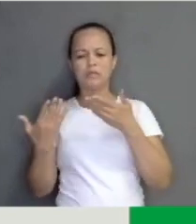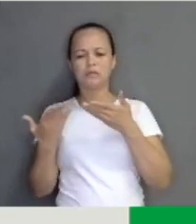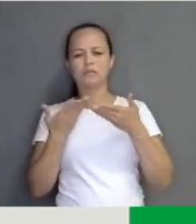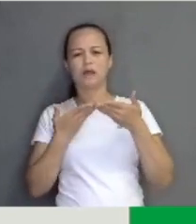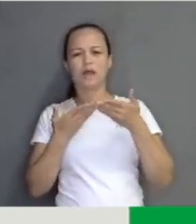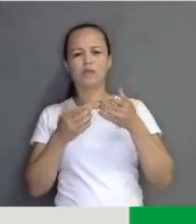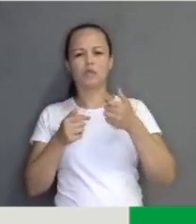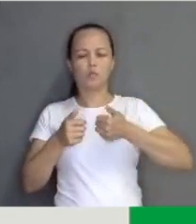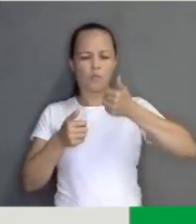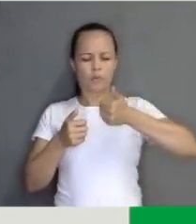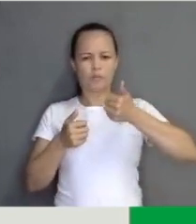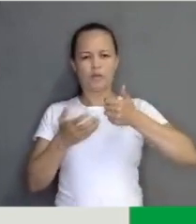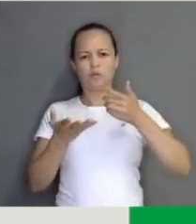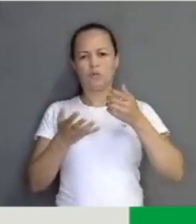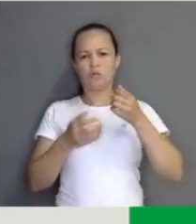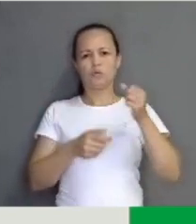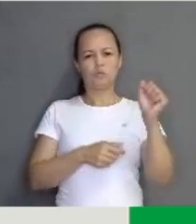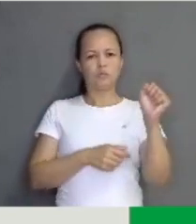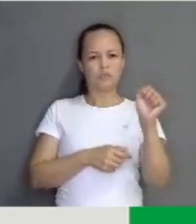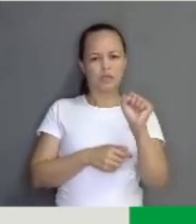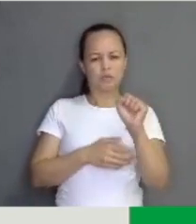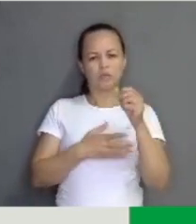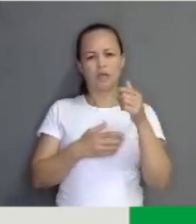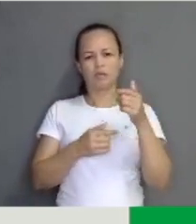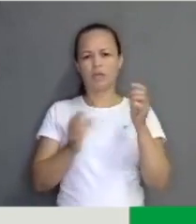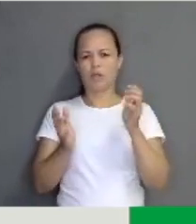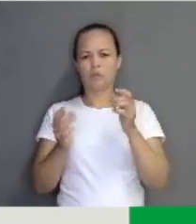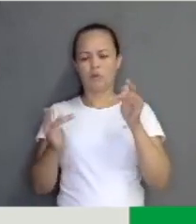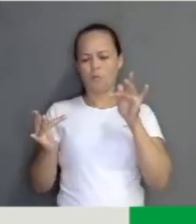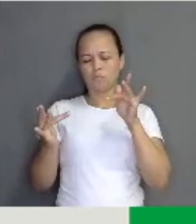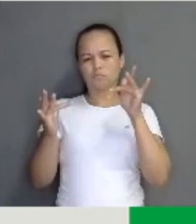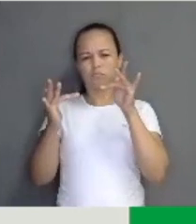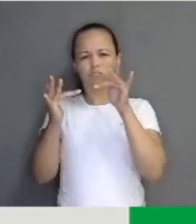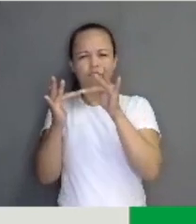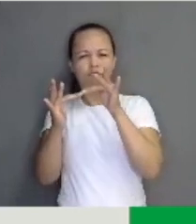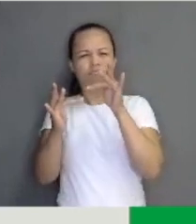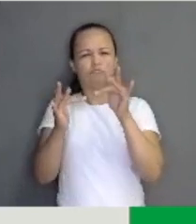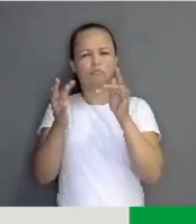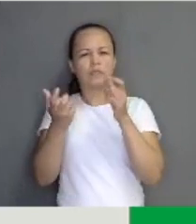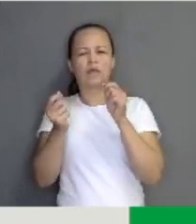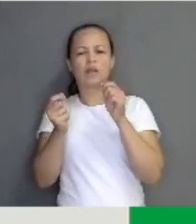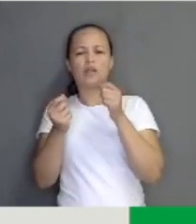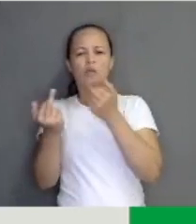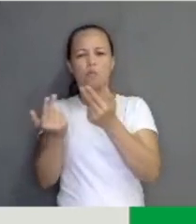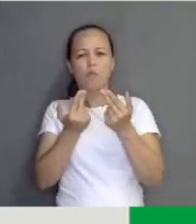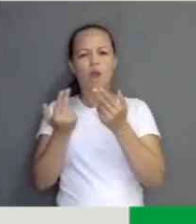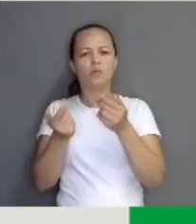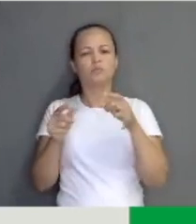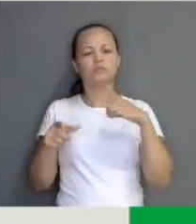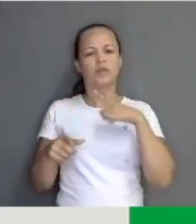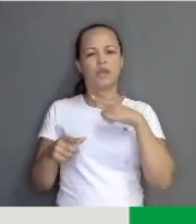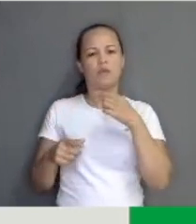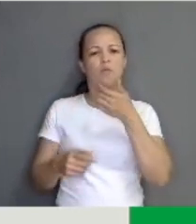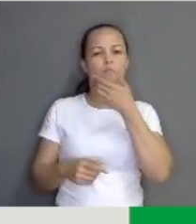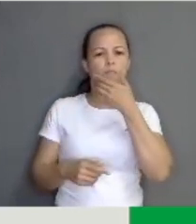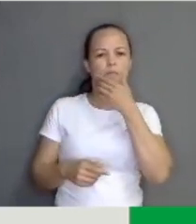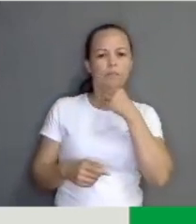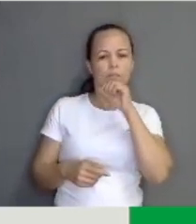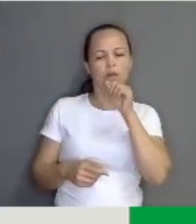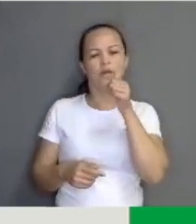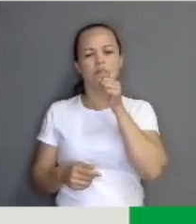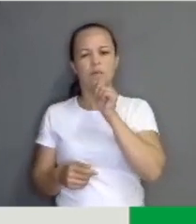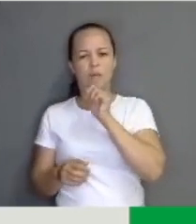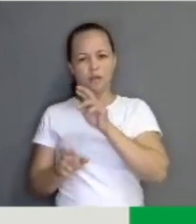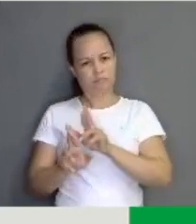seja, no grupo secundário as pessoas não têm a mesma intimidade que você tem com sua mãe, com seu pai. É diferente,